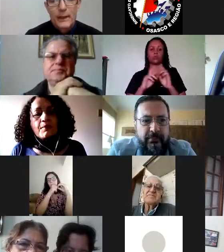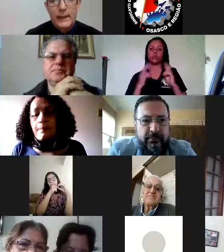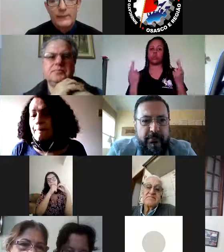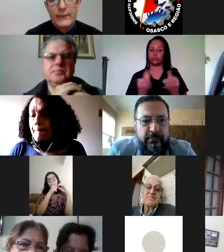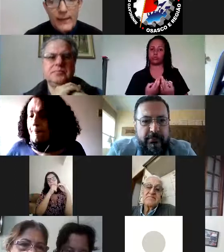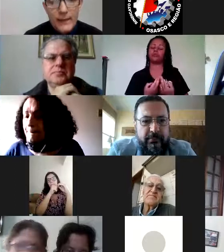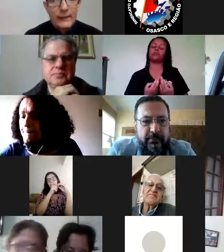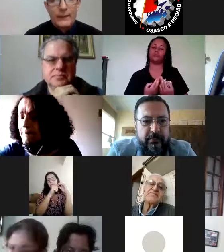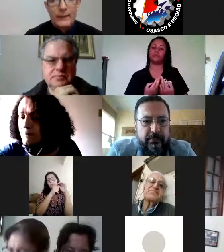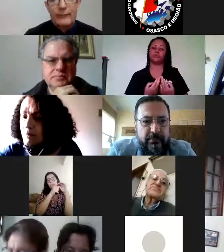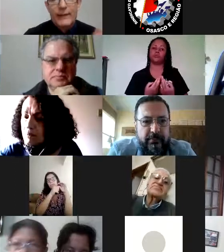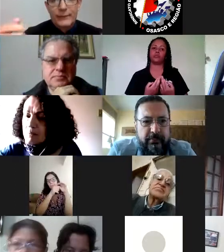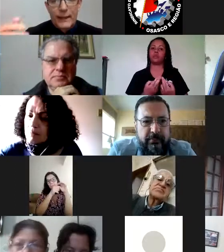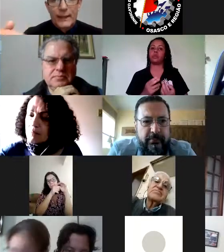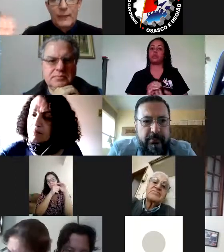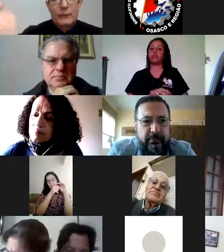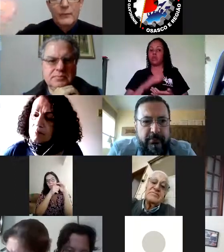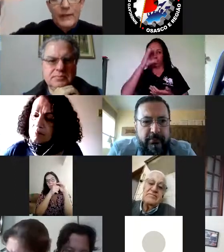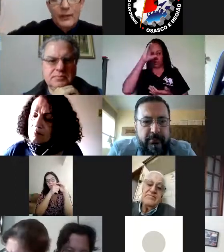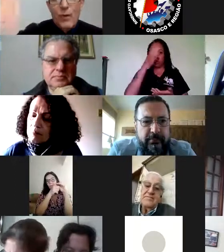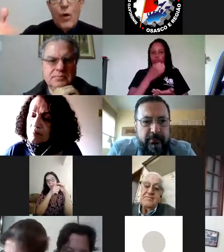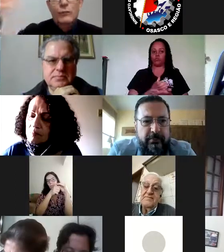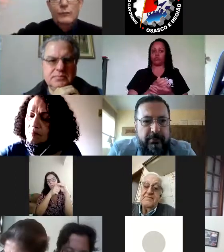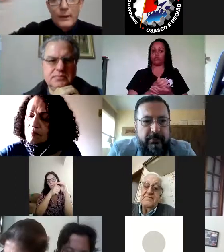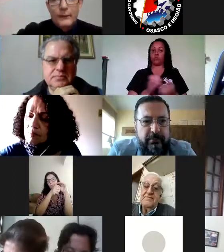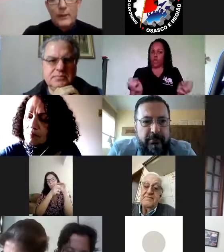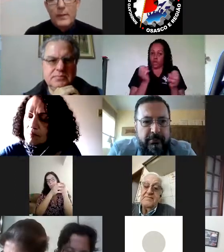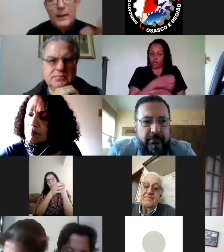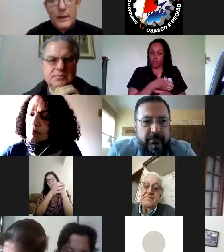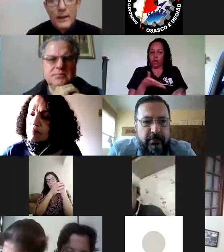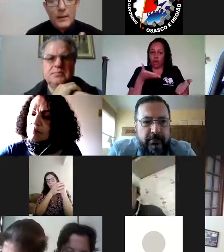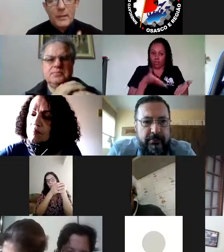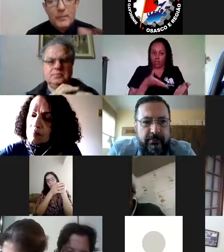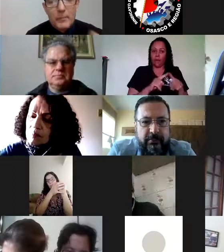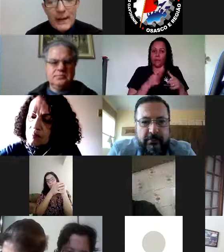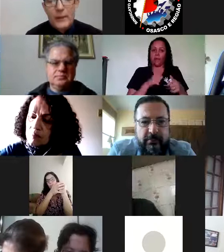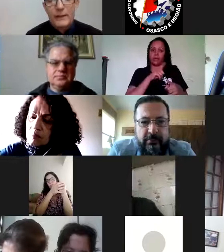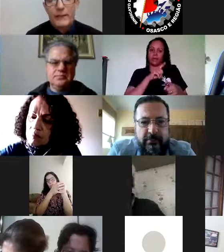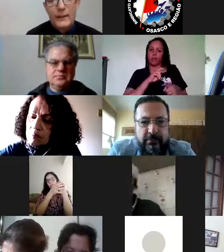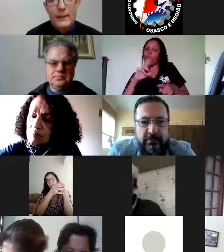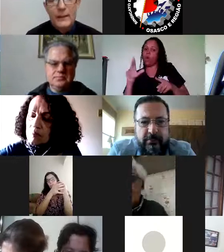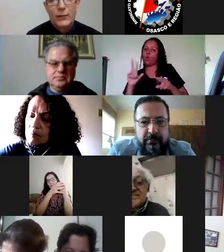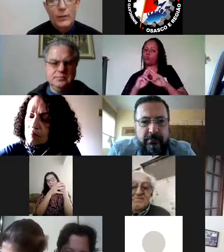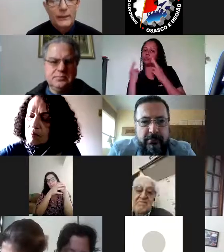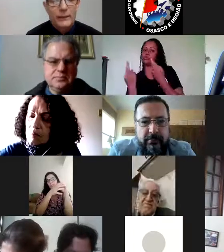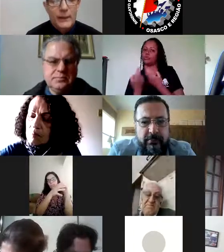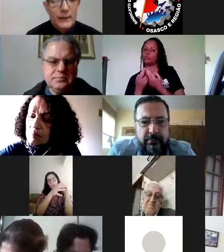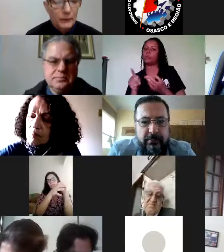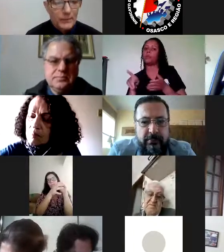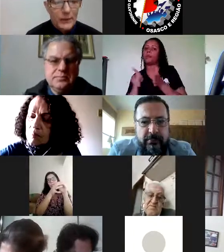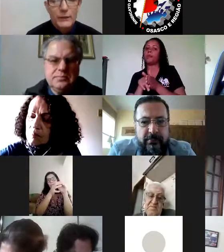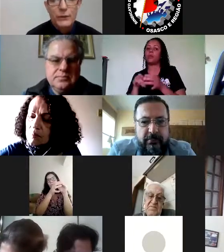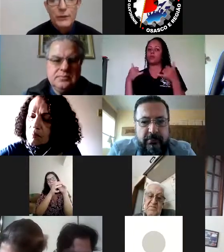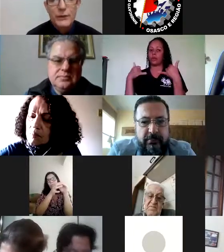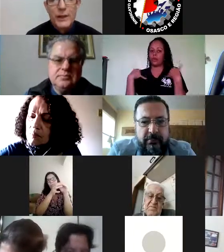acredito que ela vai se encerrar aqui. Nós vamos ter uma outra reunião para o aniversário da Lei de Cotas. Eu acredito